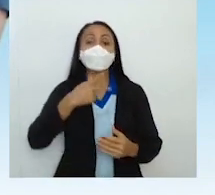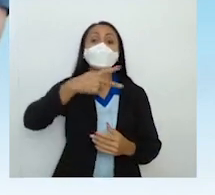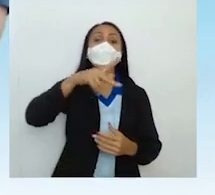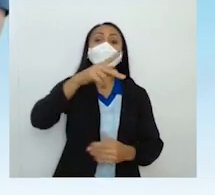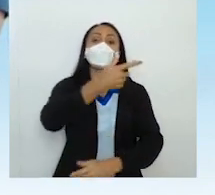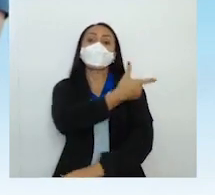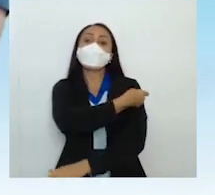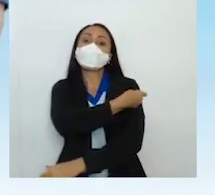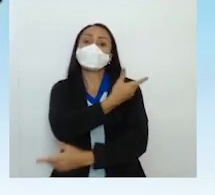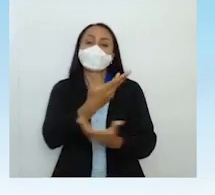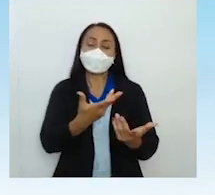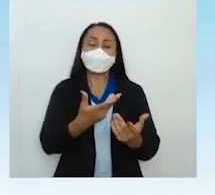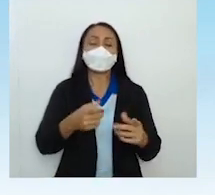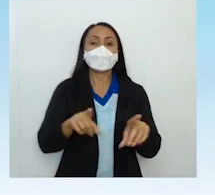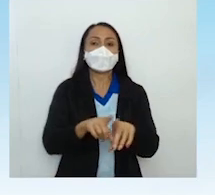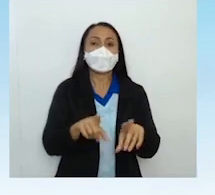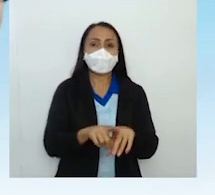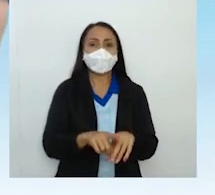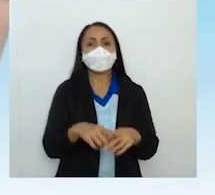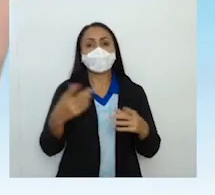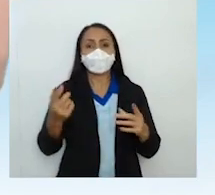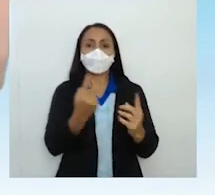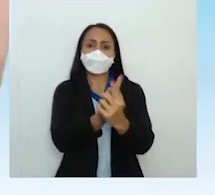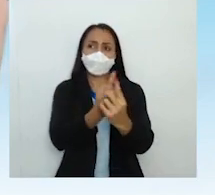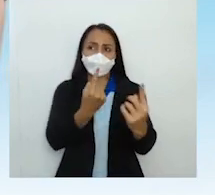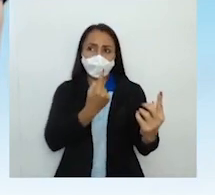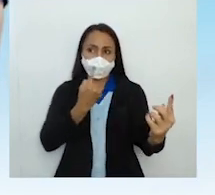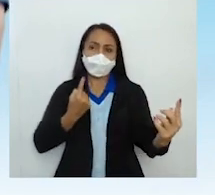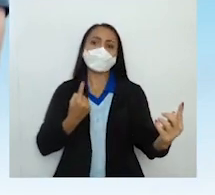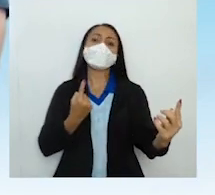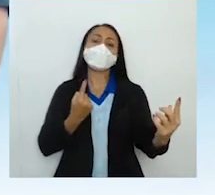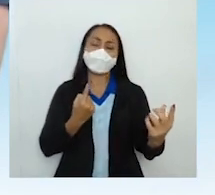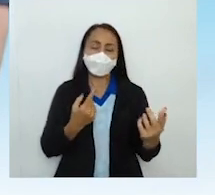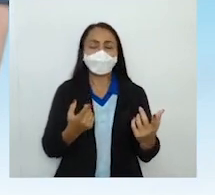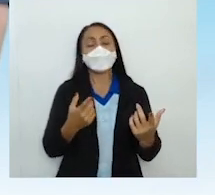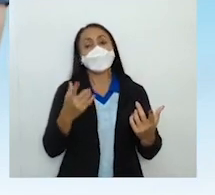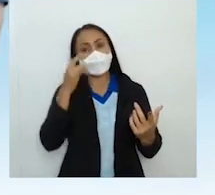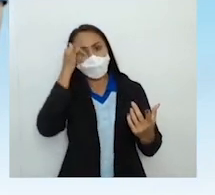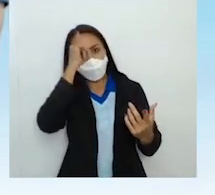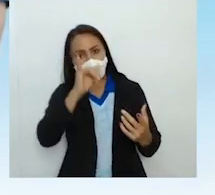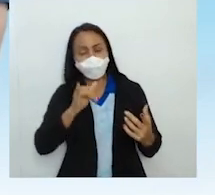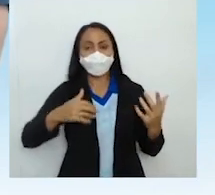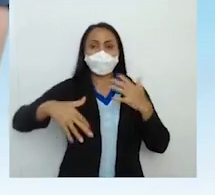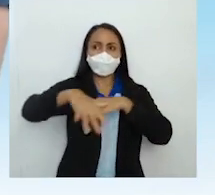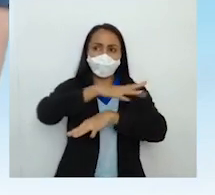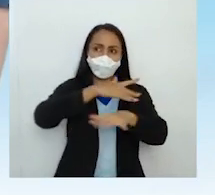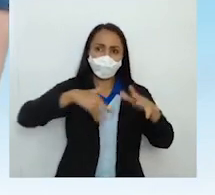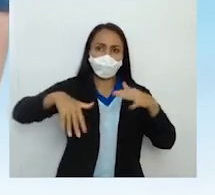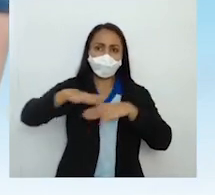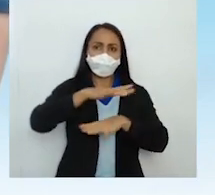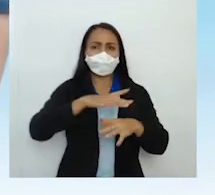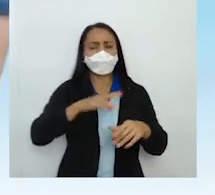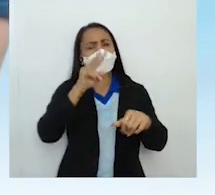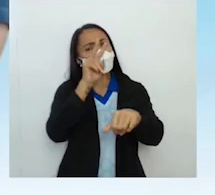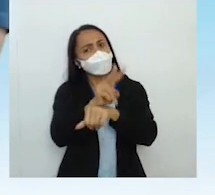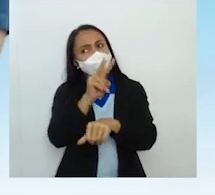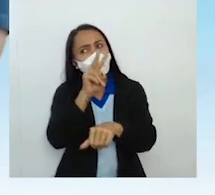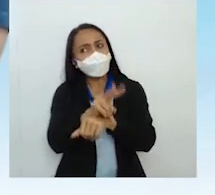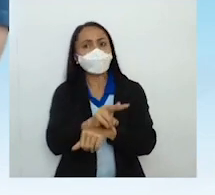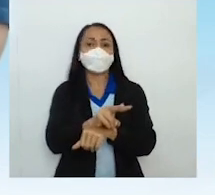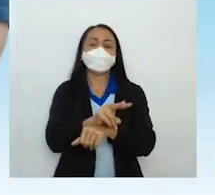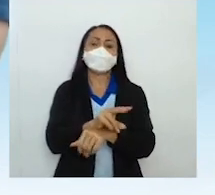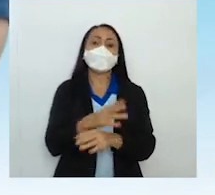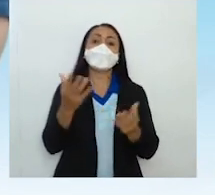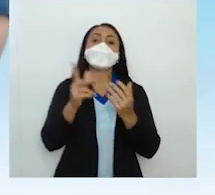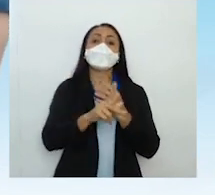E também, estudante, mantenha aí o distanciamento social, evite a aglomeração e se cuide. Professor, qual